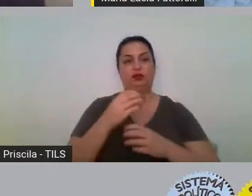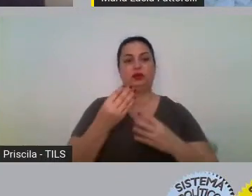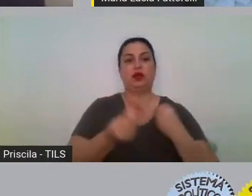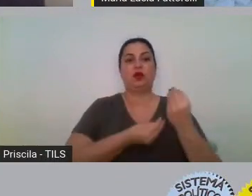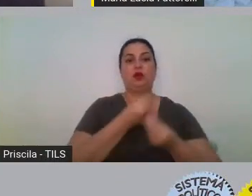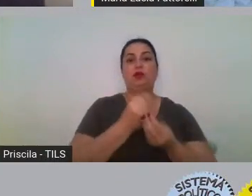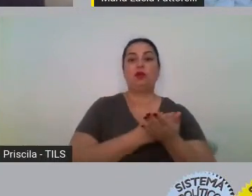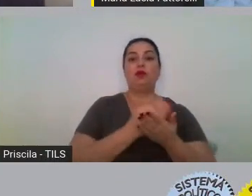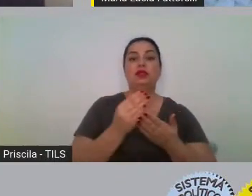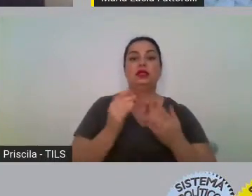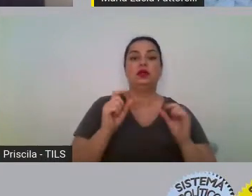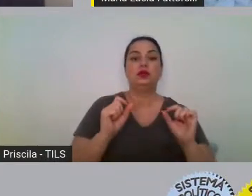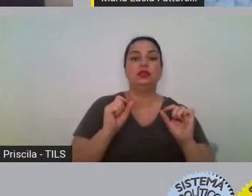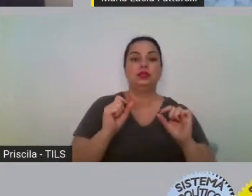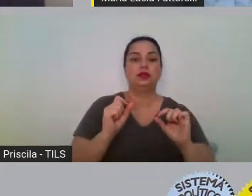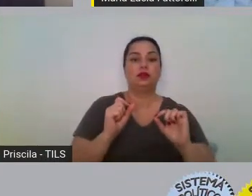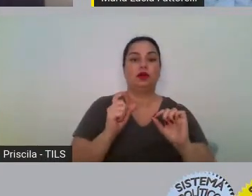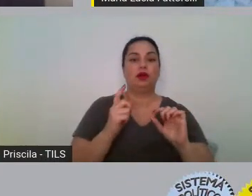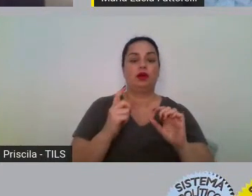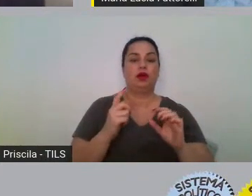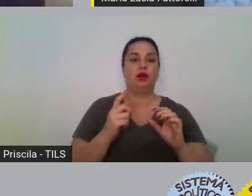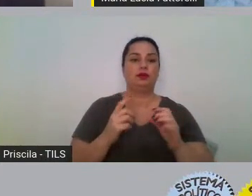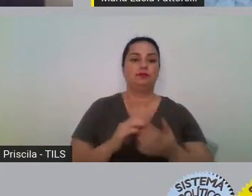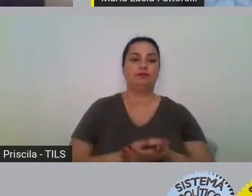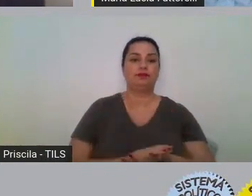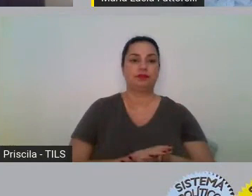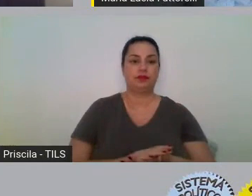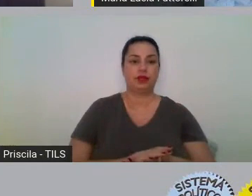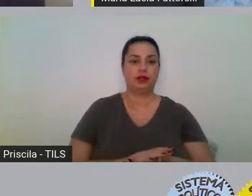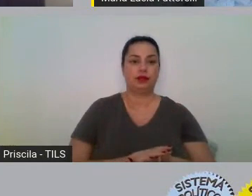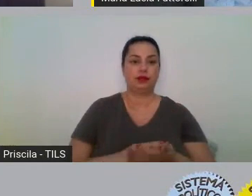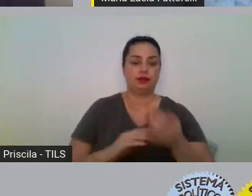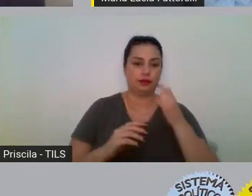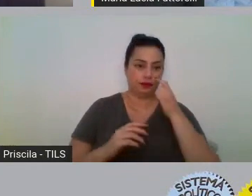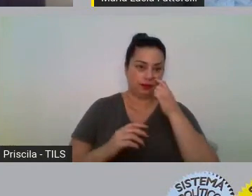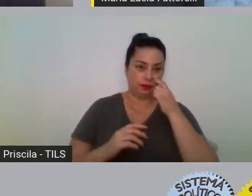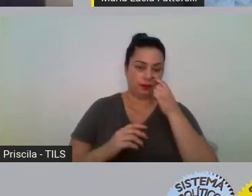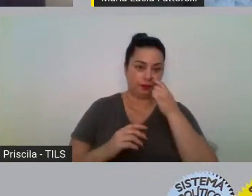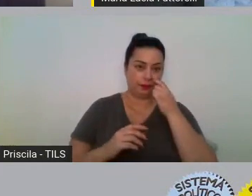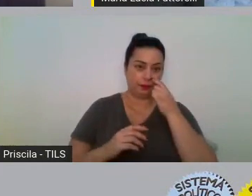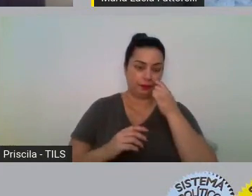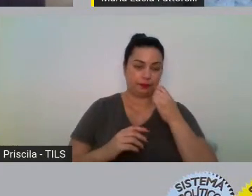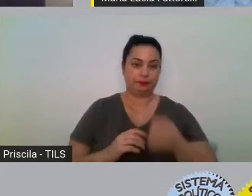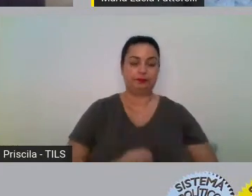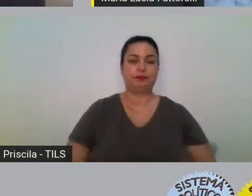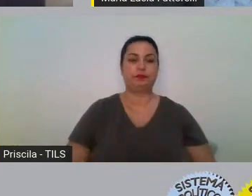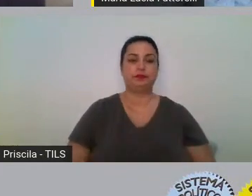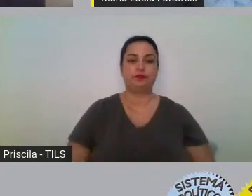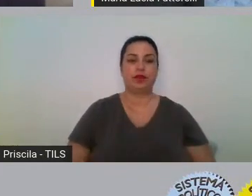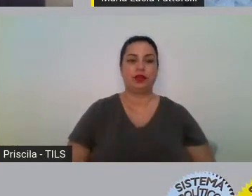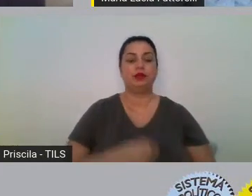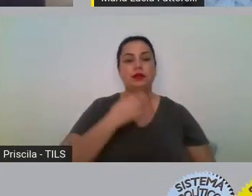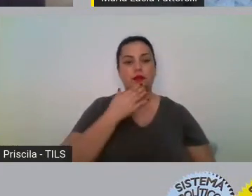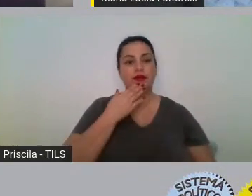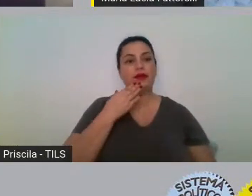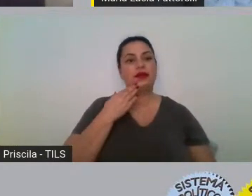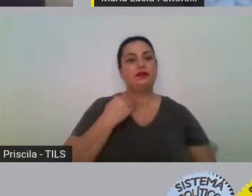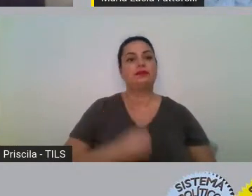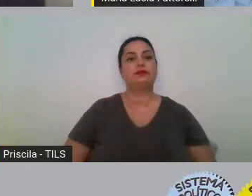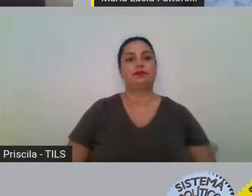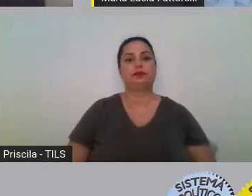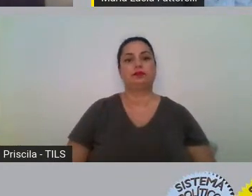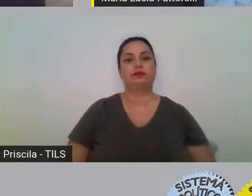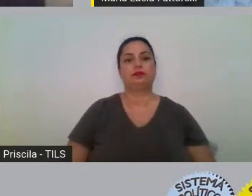caso aqui, o saldo, deixa eu ver aqui, no Acre, hoje, aliás,